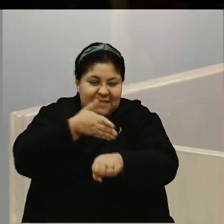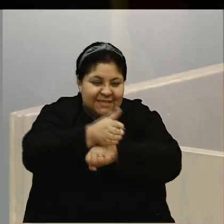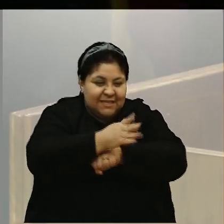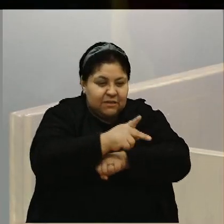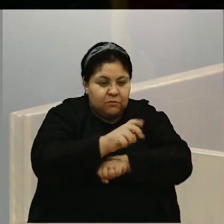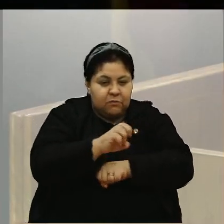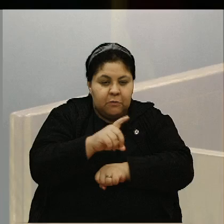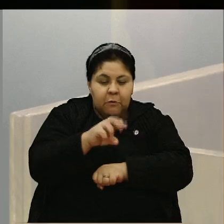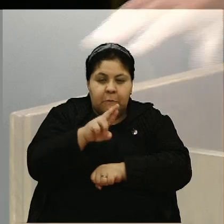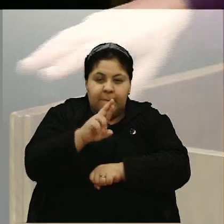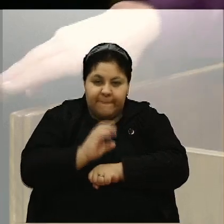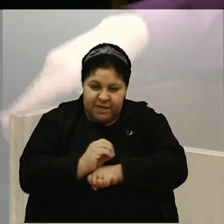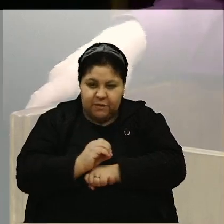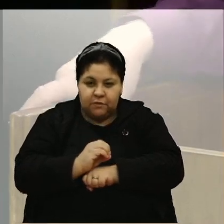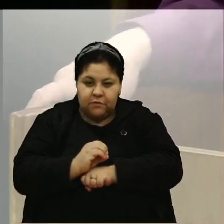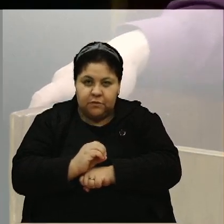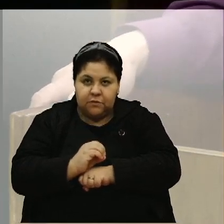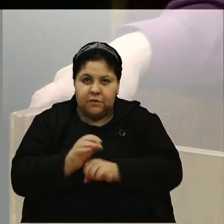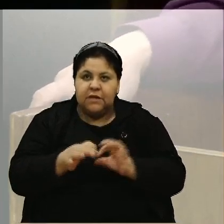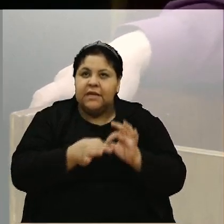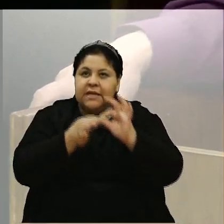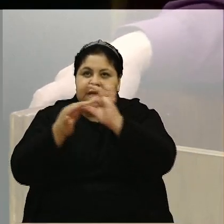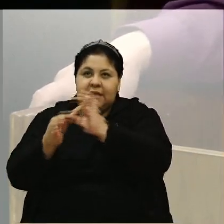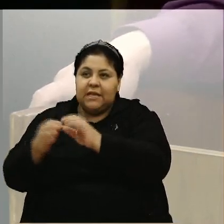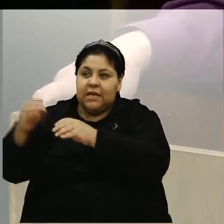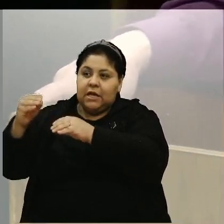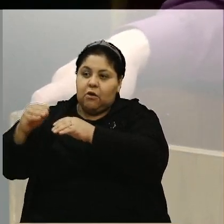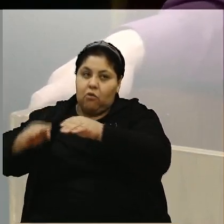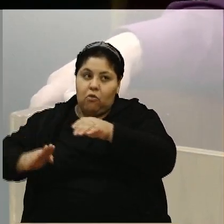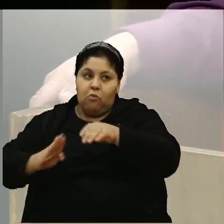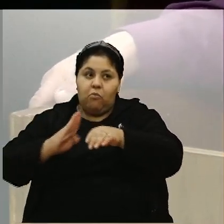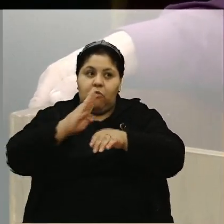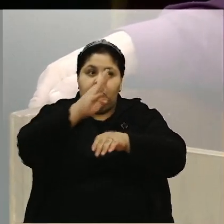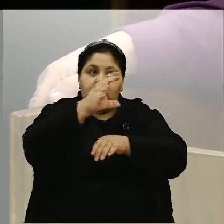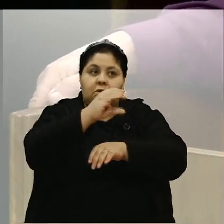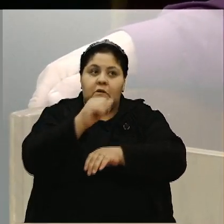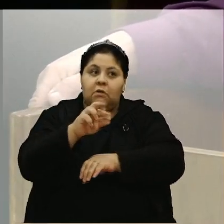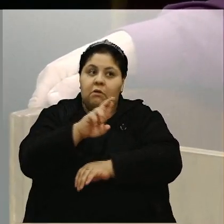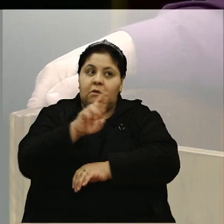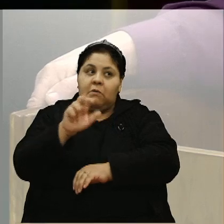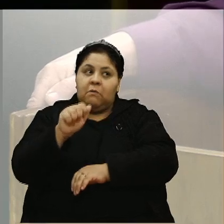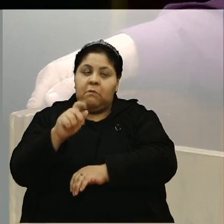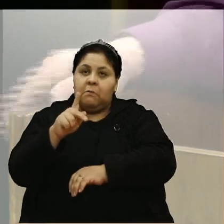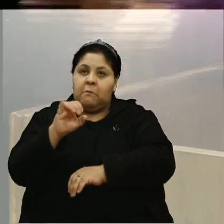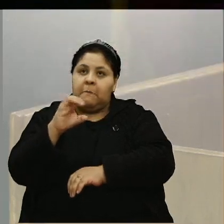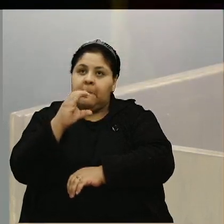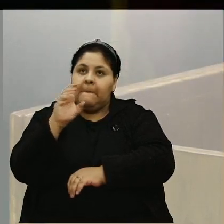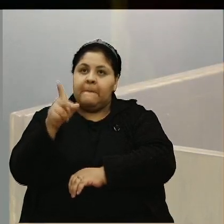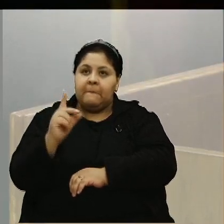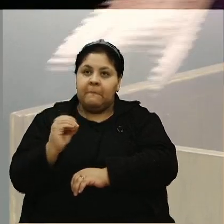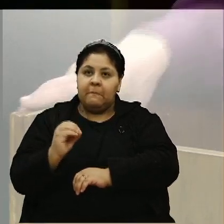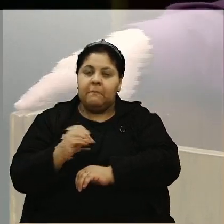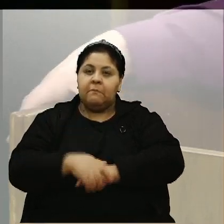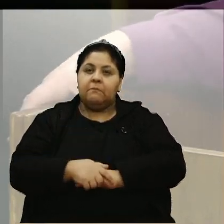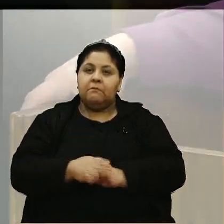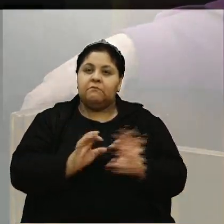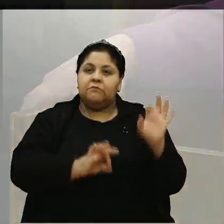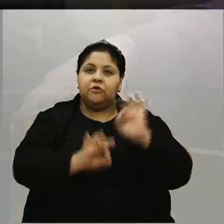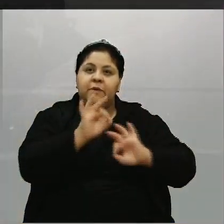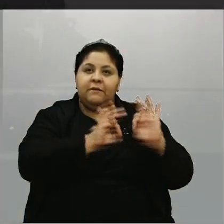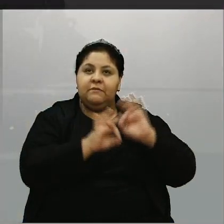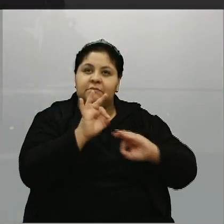liga ao Morro do Carapicho. O vereador Arose sabe que tem um irmão que mora lá embaixo, ela acessou por ali. Está arrumando